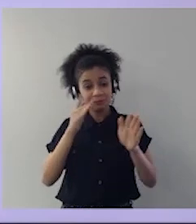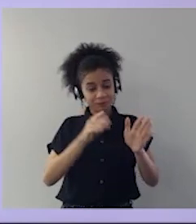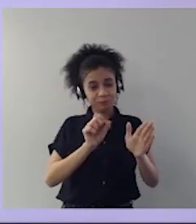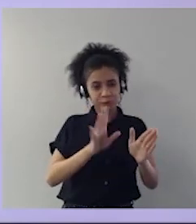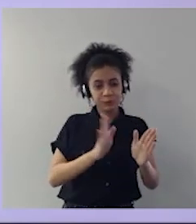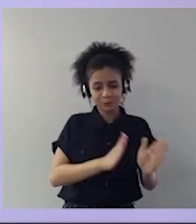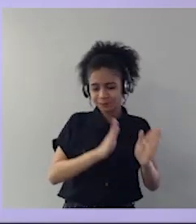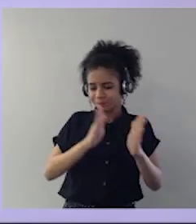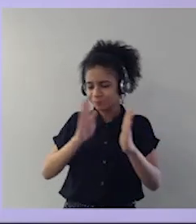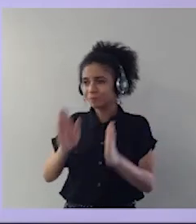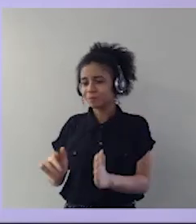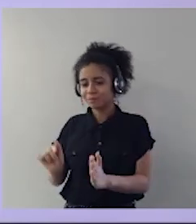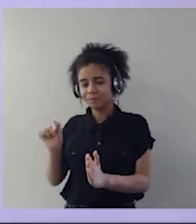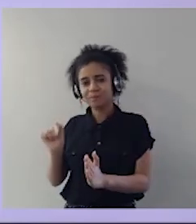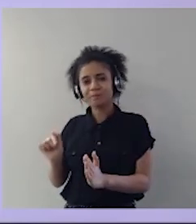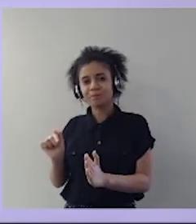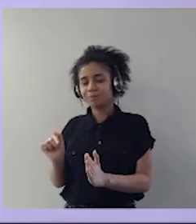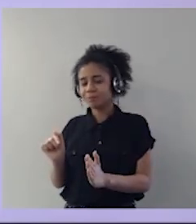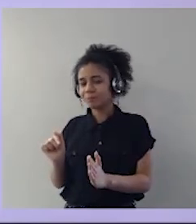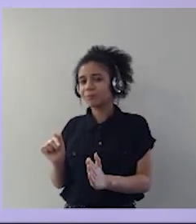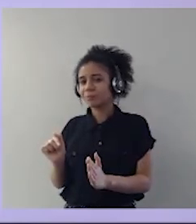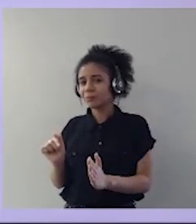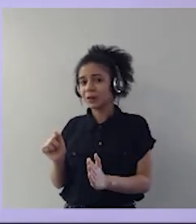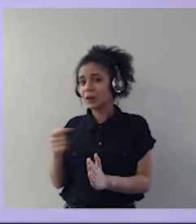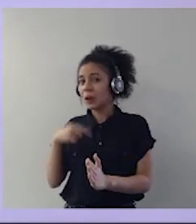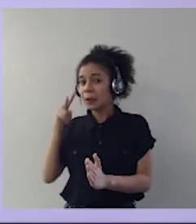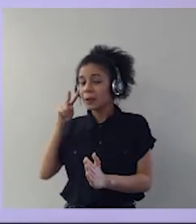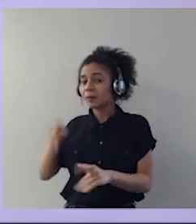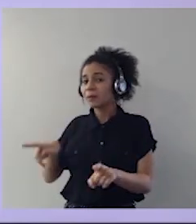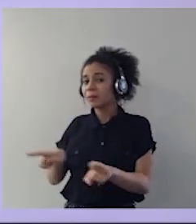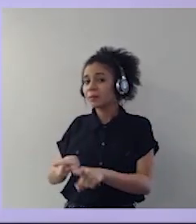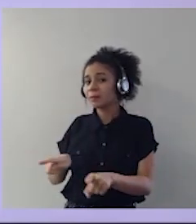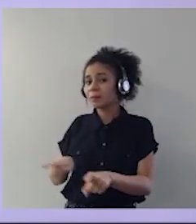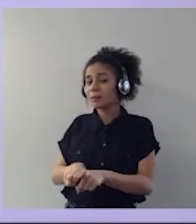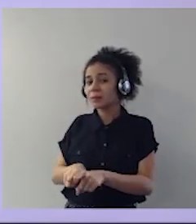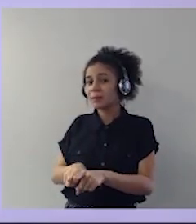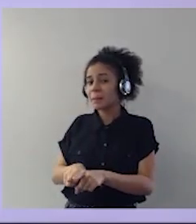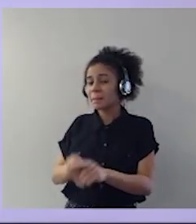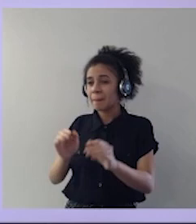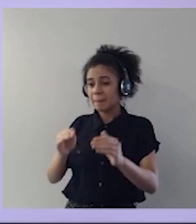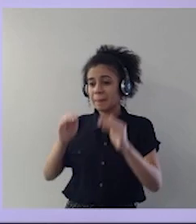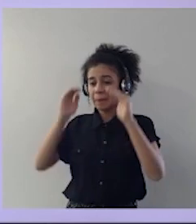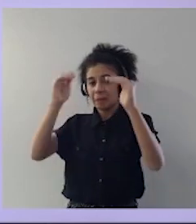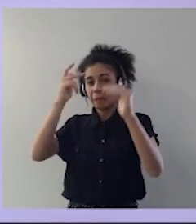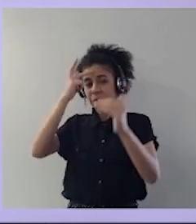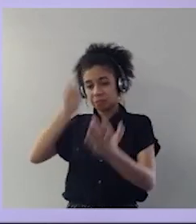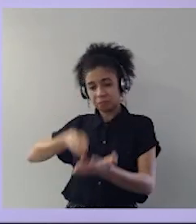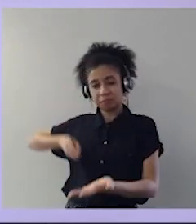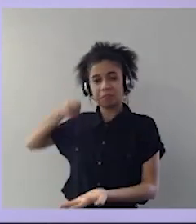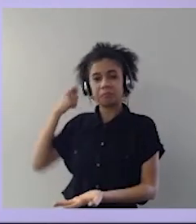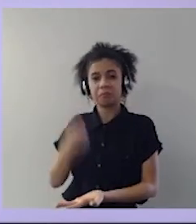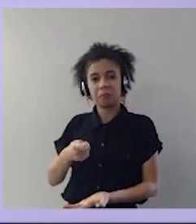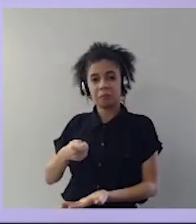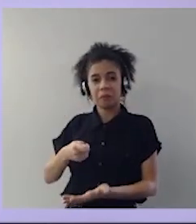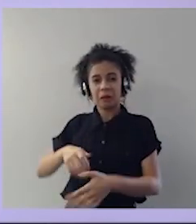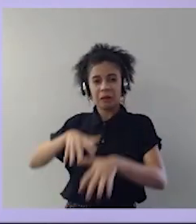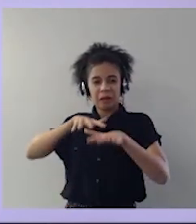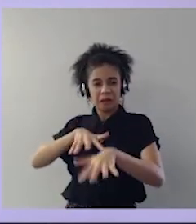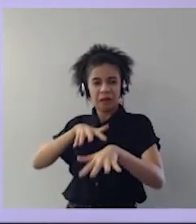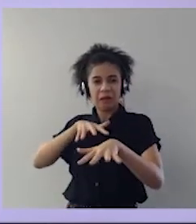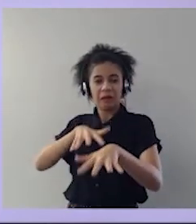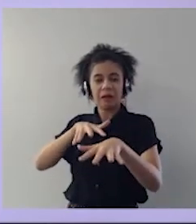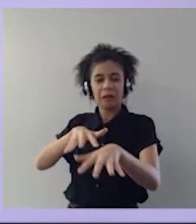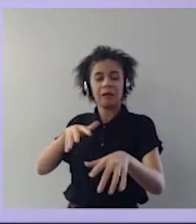lado, não deixemos isso de lado, há ímpetos supremacistas em manifestações mesmo